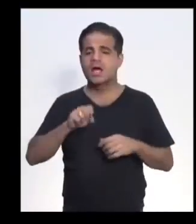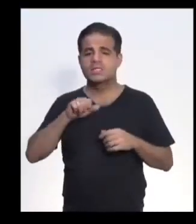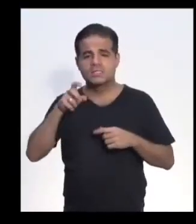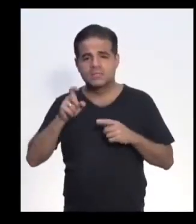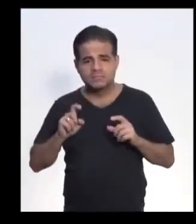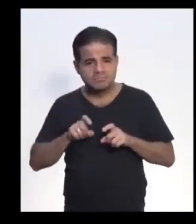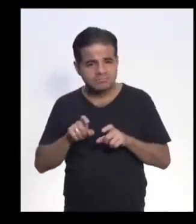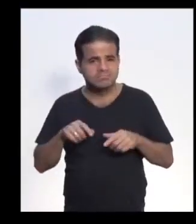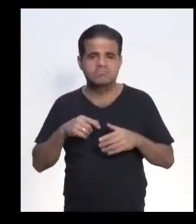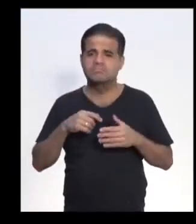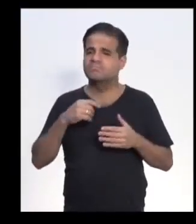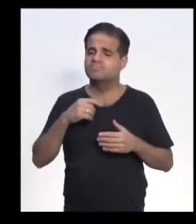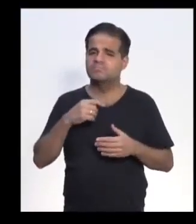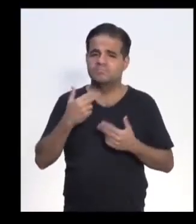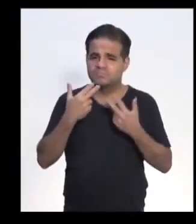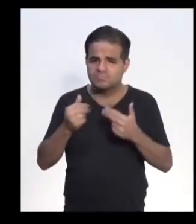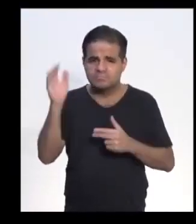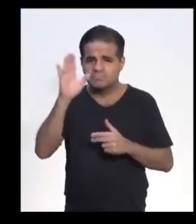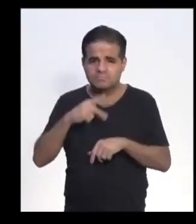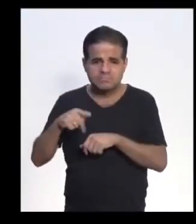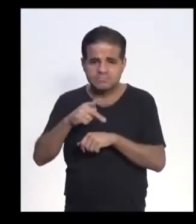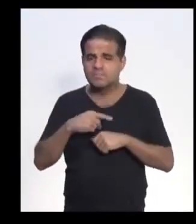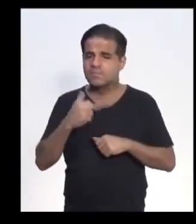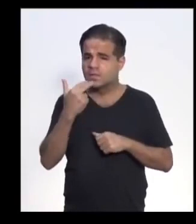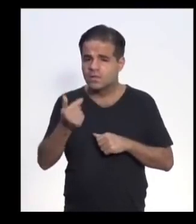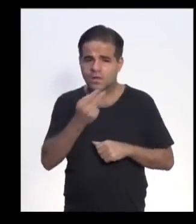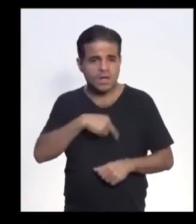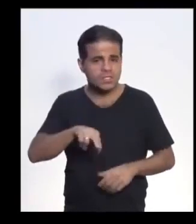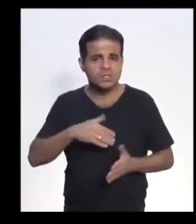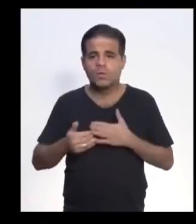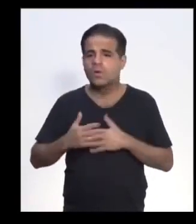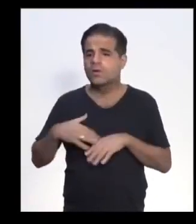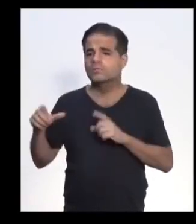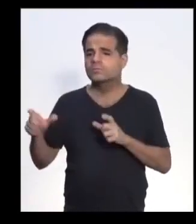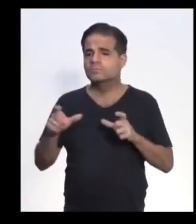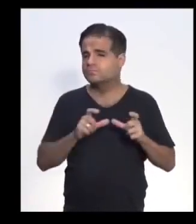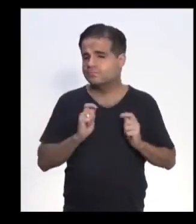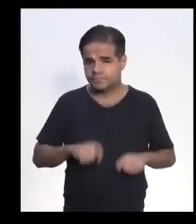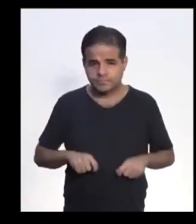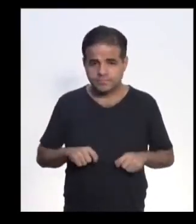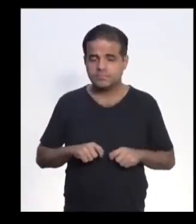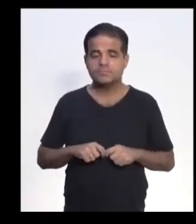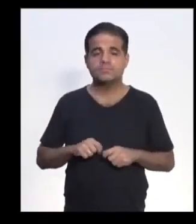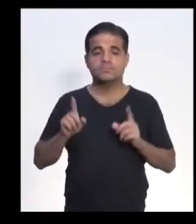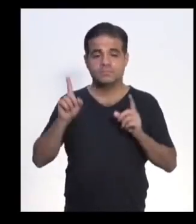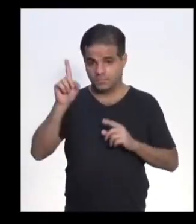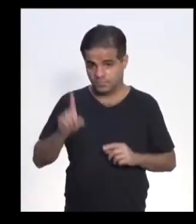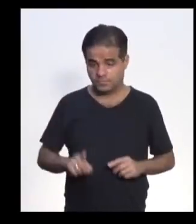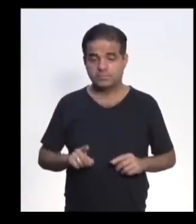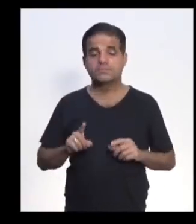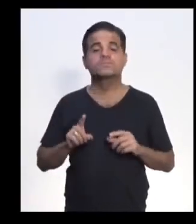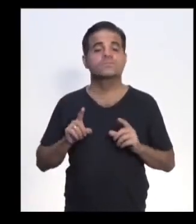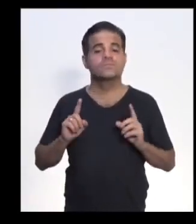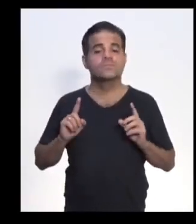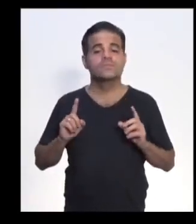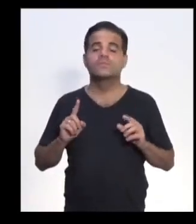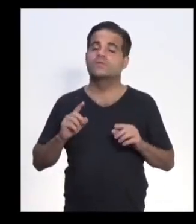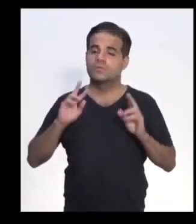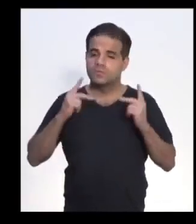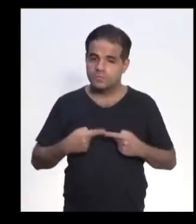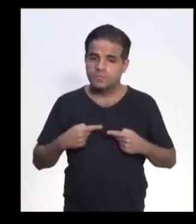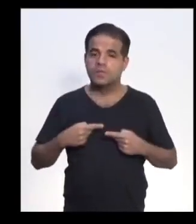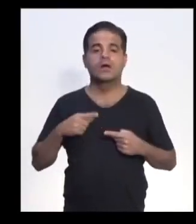da nacionalidade, da etnia, do idioma, da religião ou qualquer outra condição. Os direitos humanos incluem o direito à vida